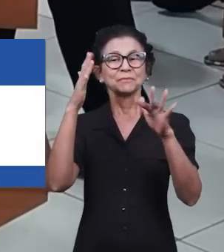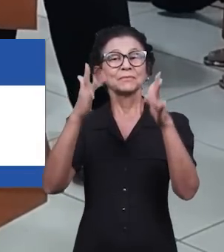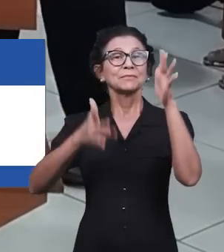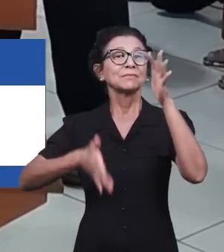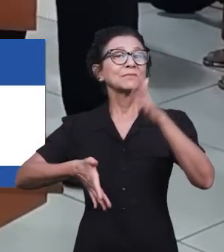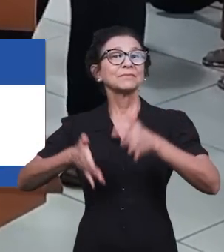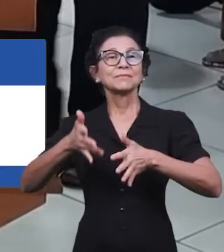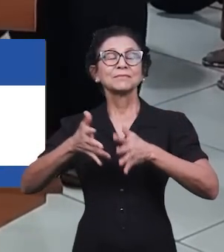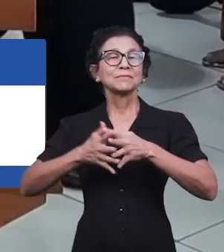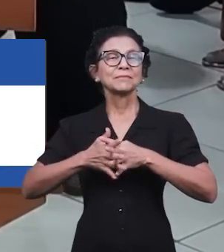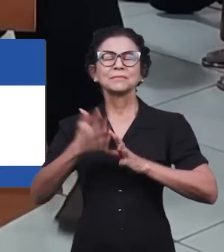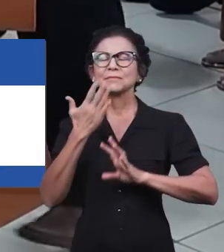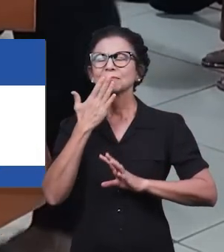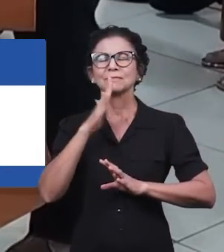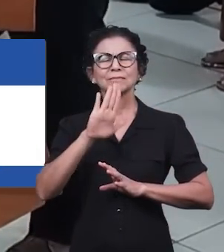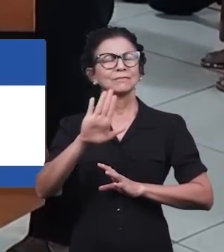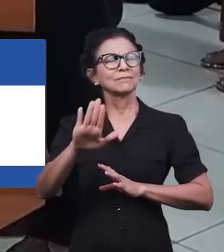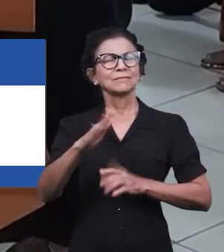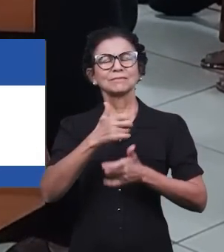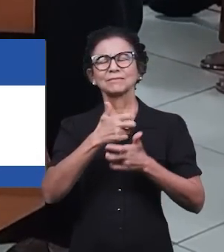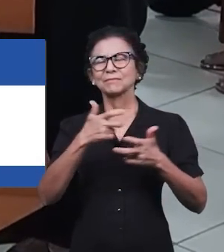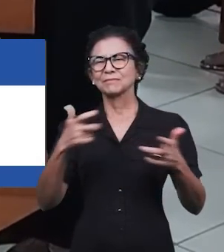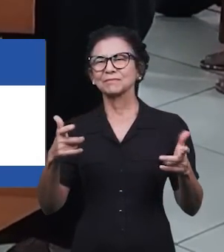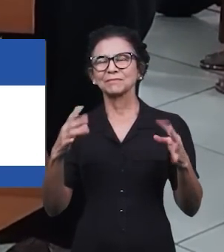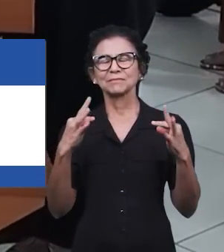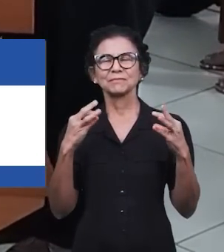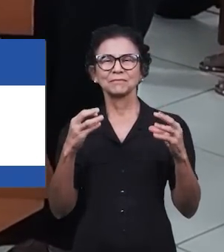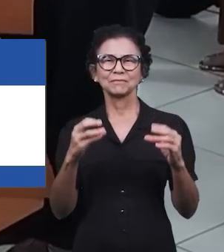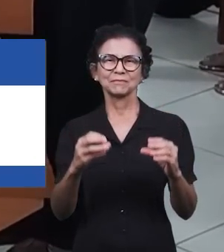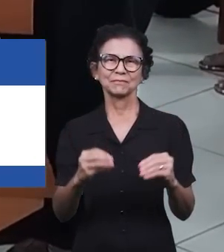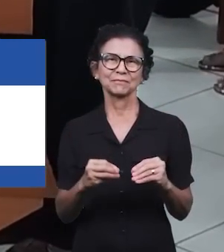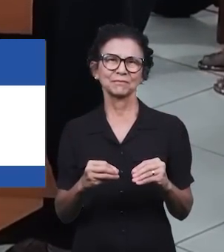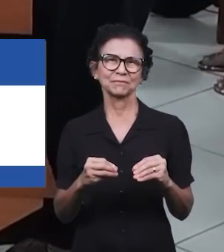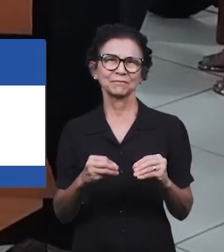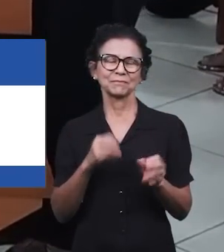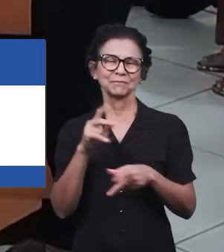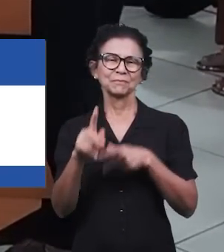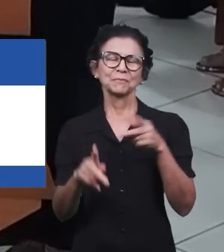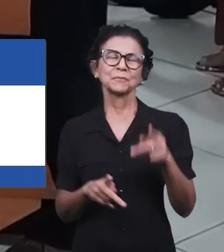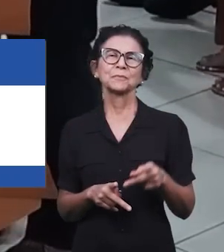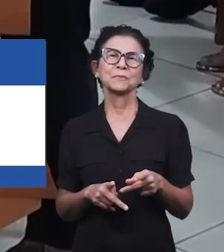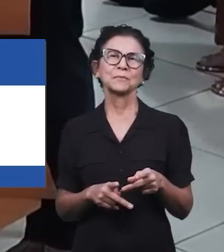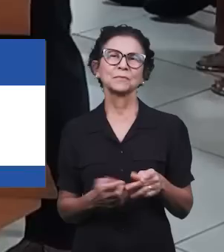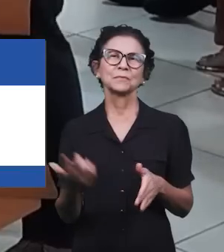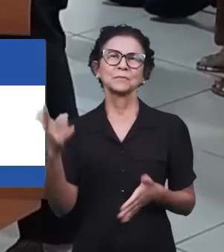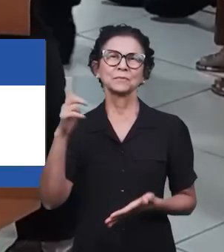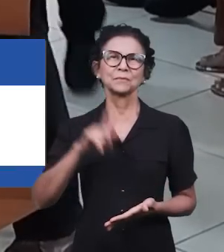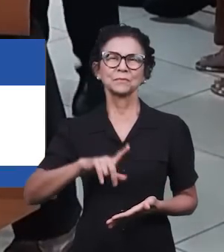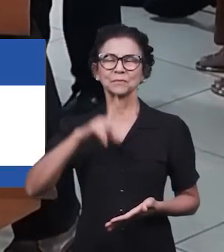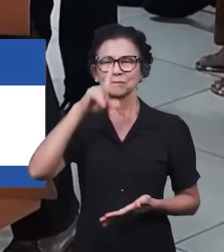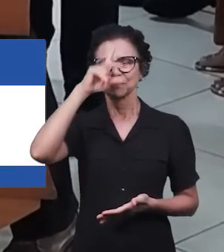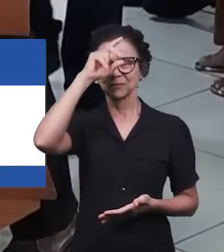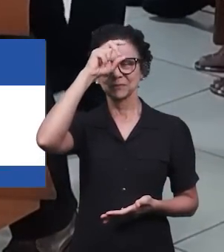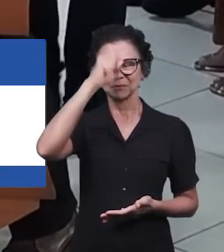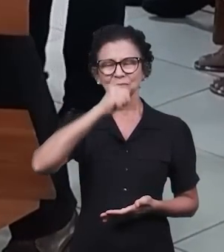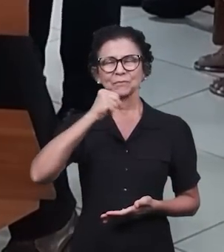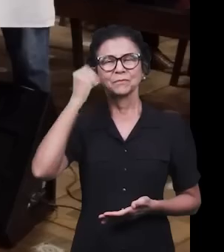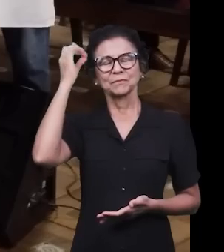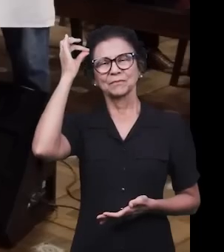fazendo muitas promessas para toda a igreja que foi renovada e fortalecida neste